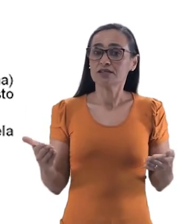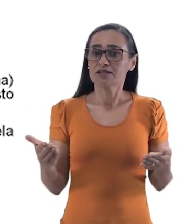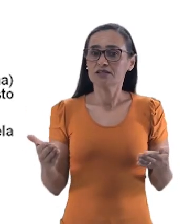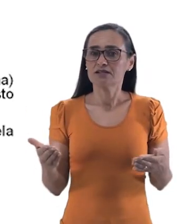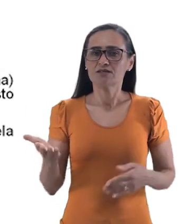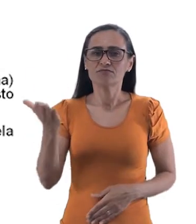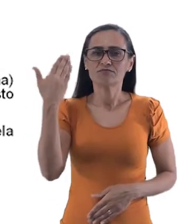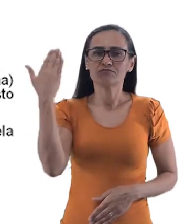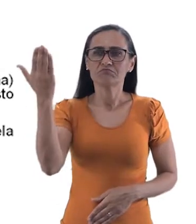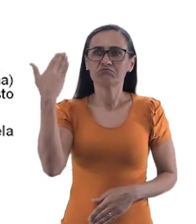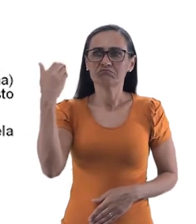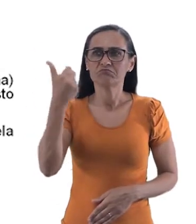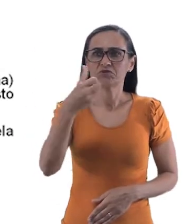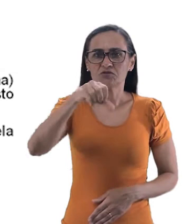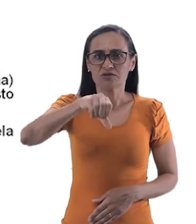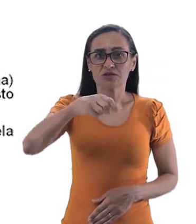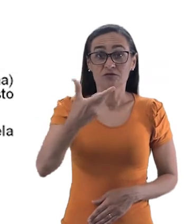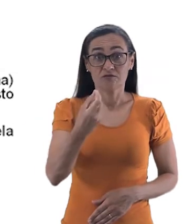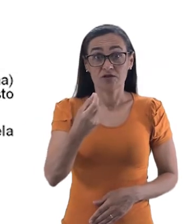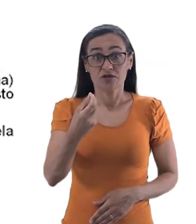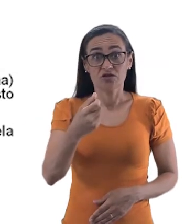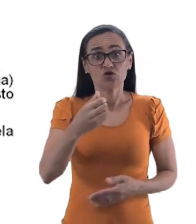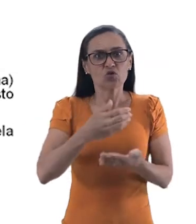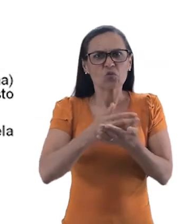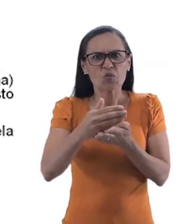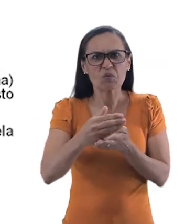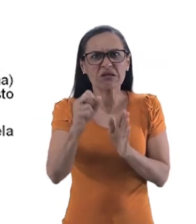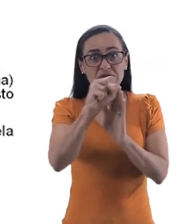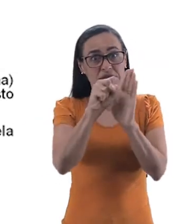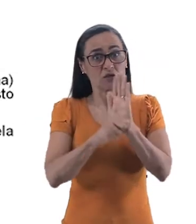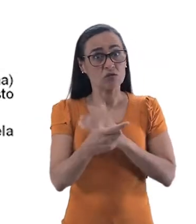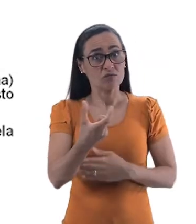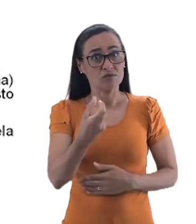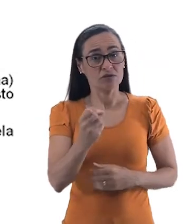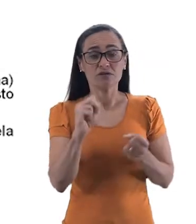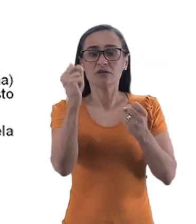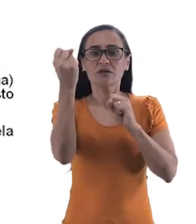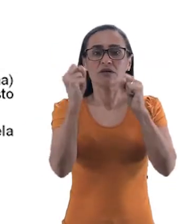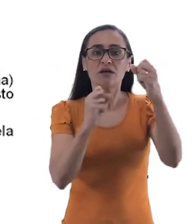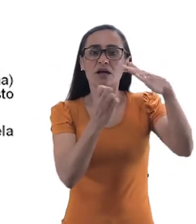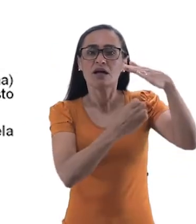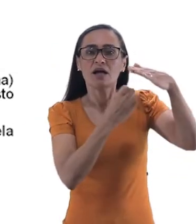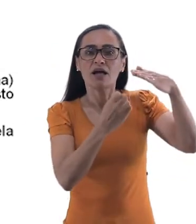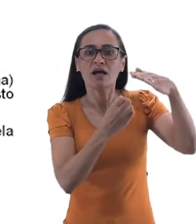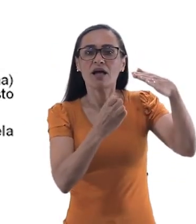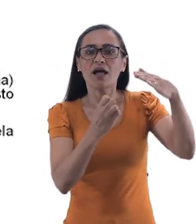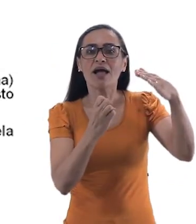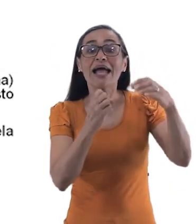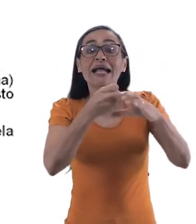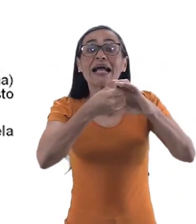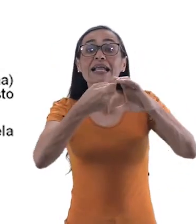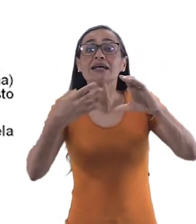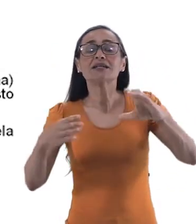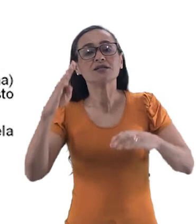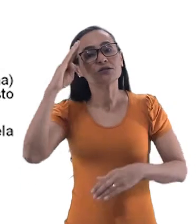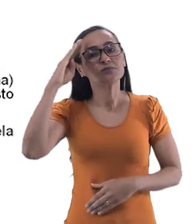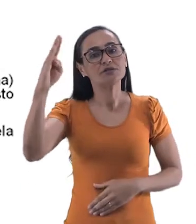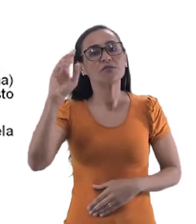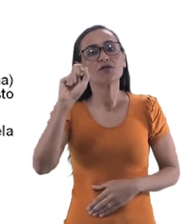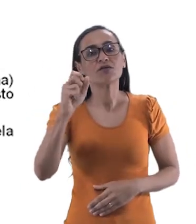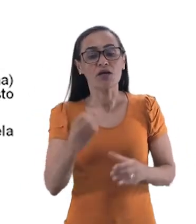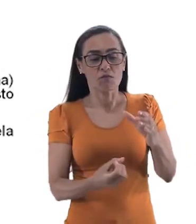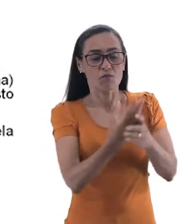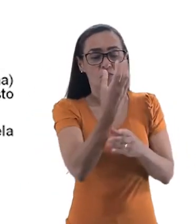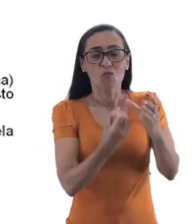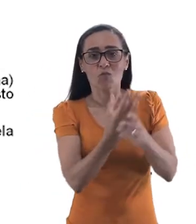Bem, lá na década de 1920, início do século 20, as empresas, a indústria era caracterizada